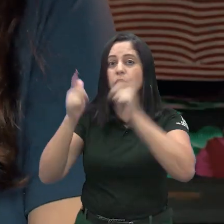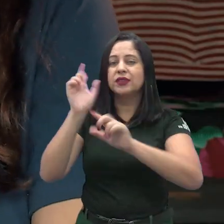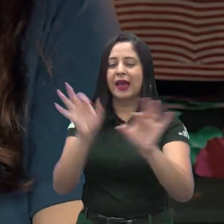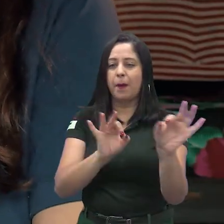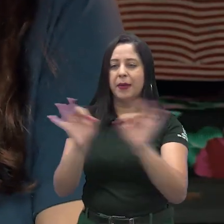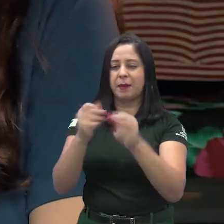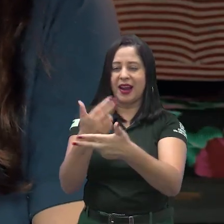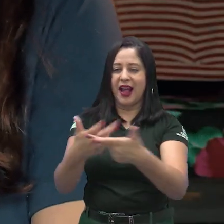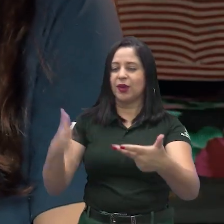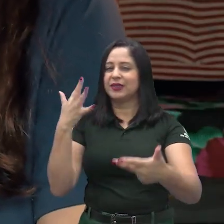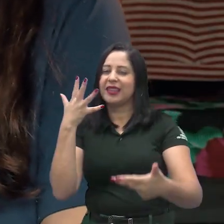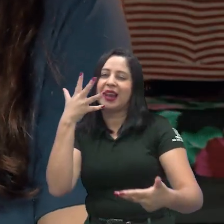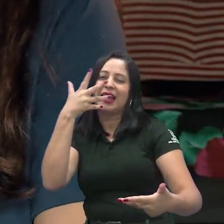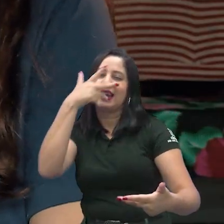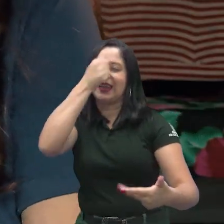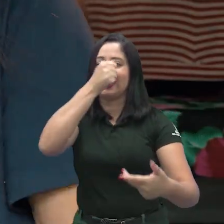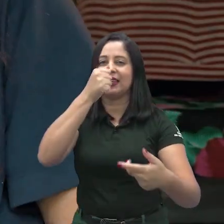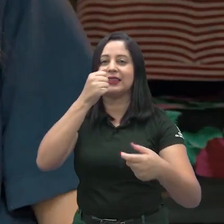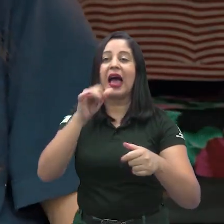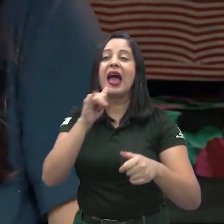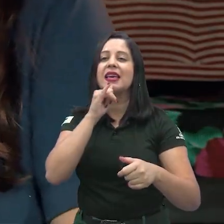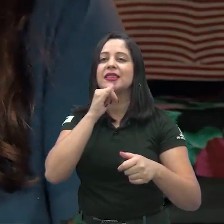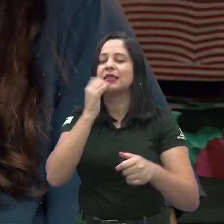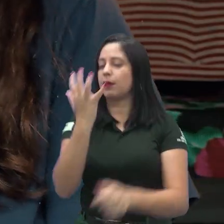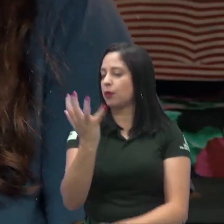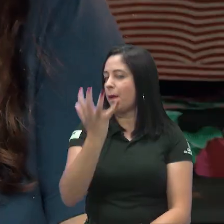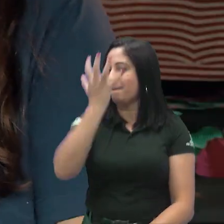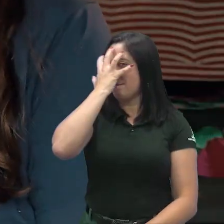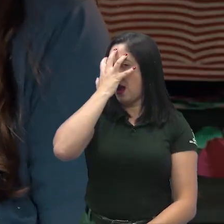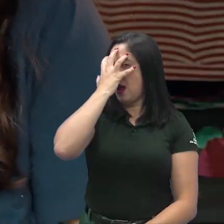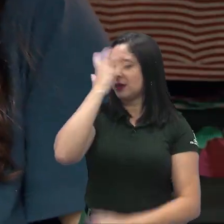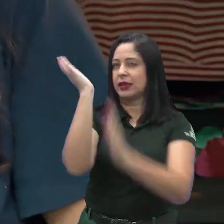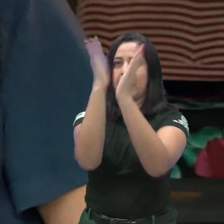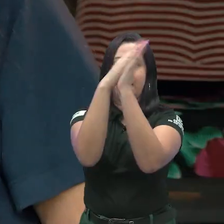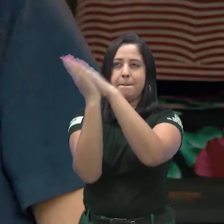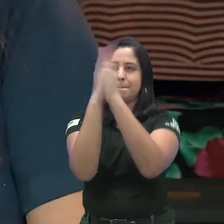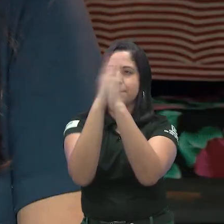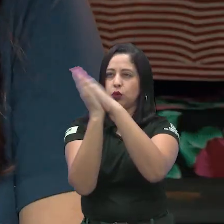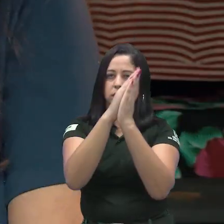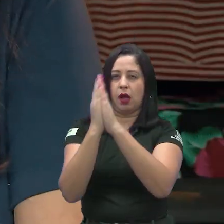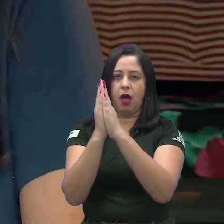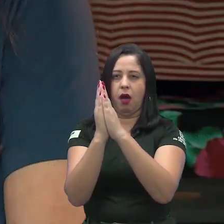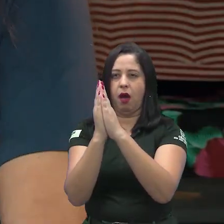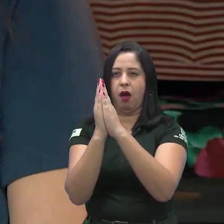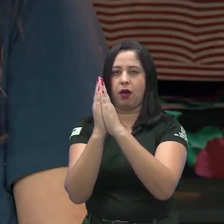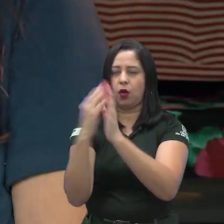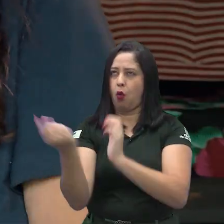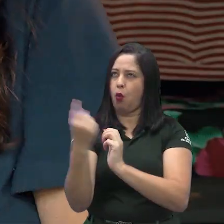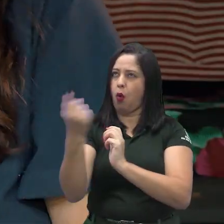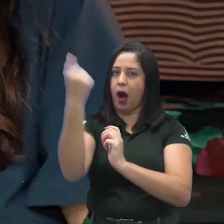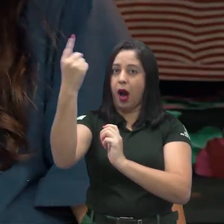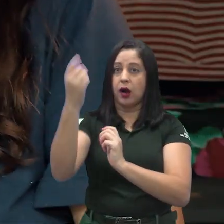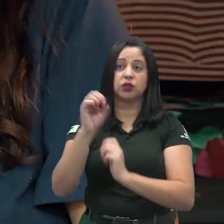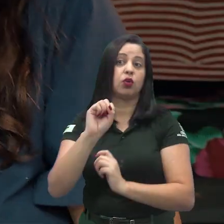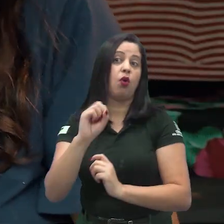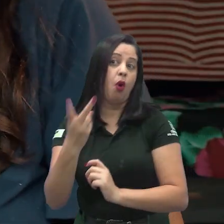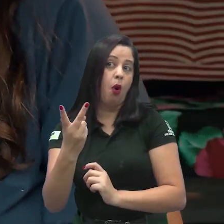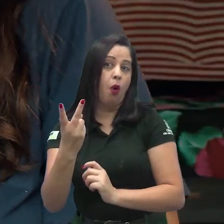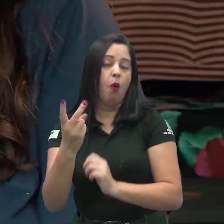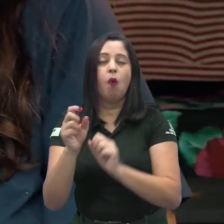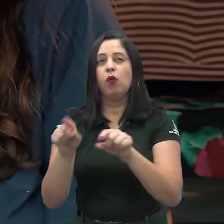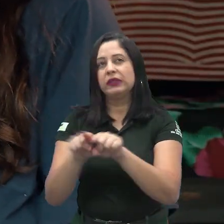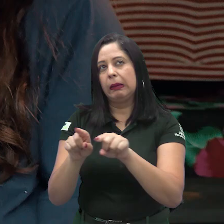fazer coisas lindas, maravilhosas, como máscaras, burrinhas, bonecões, de repente artigos para casa,